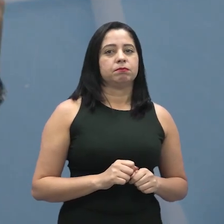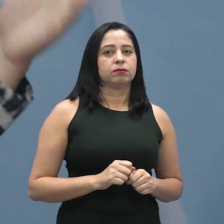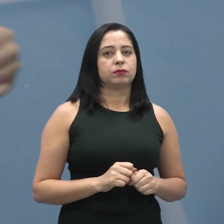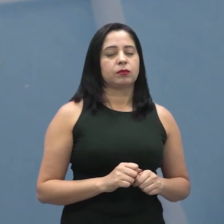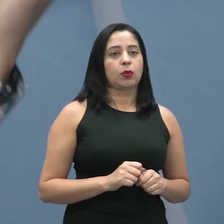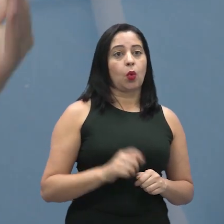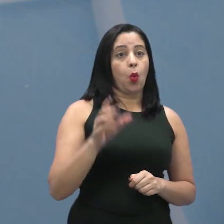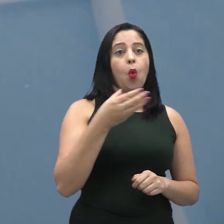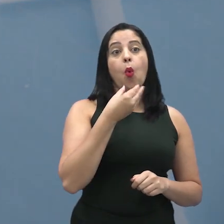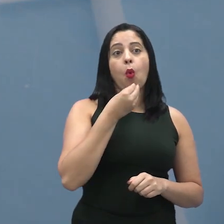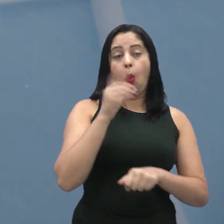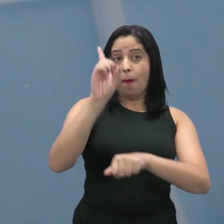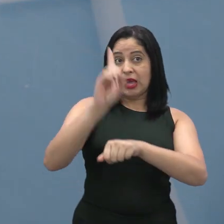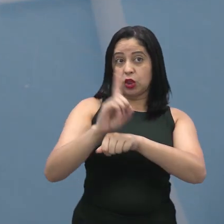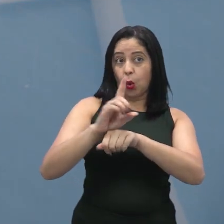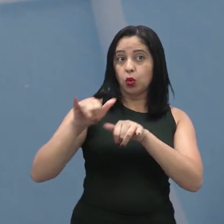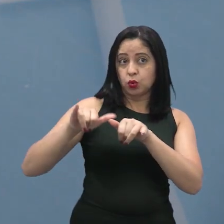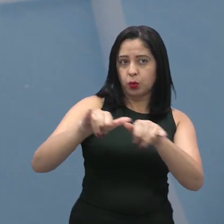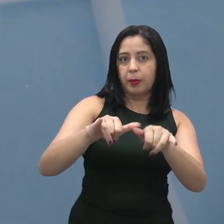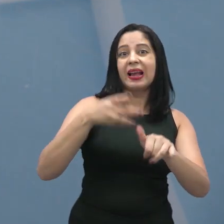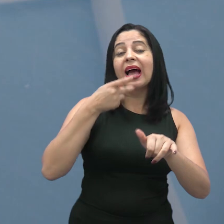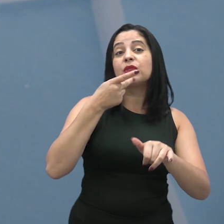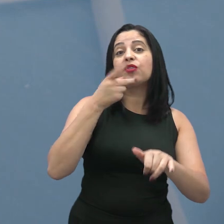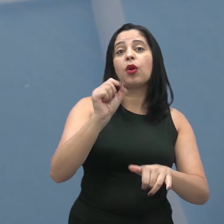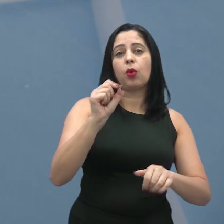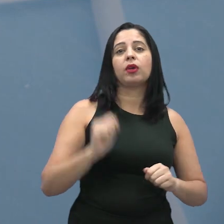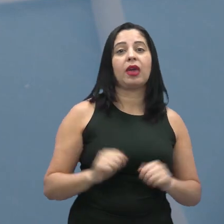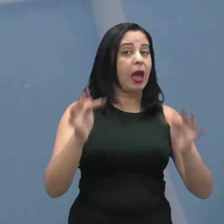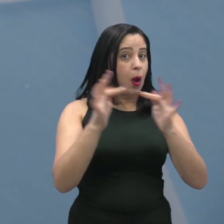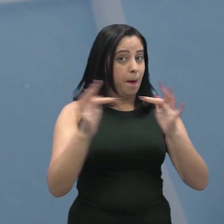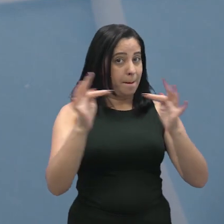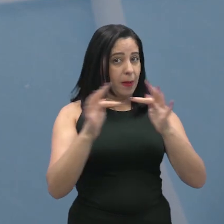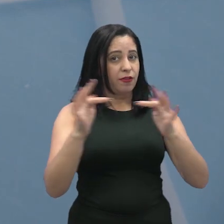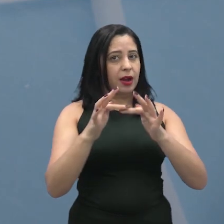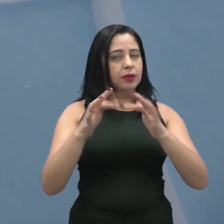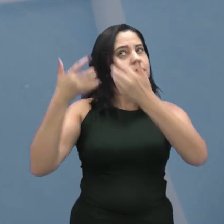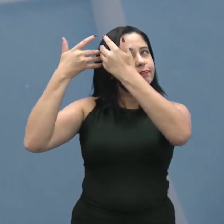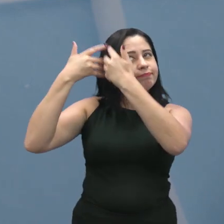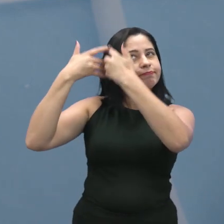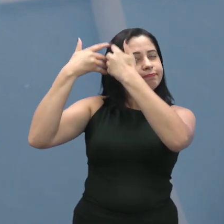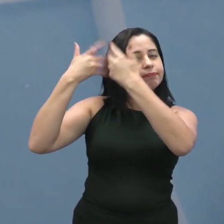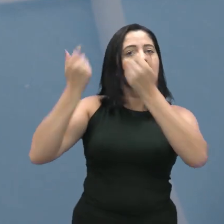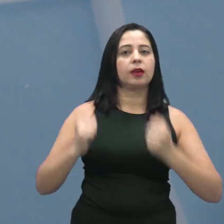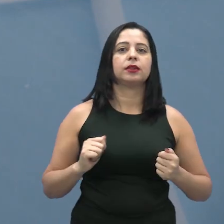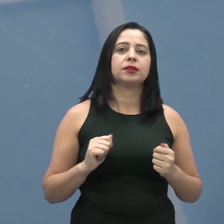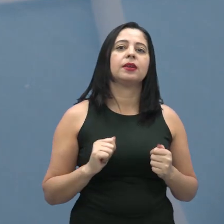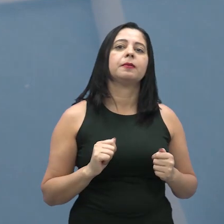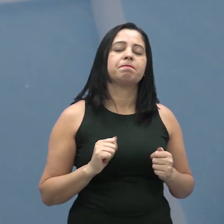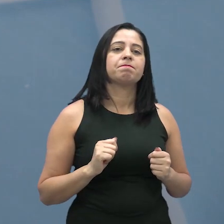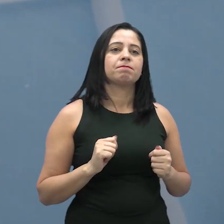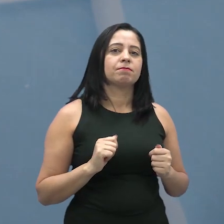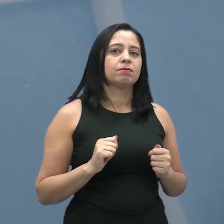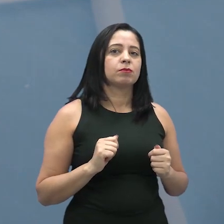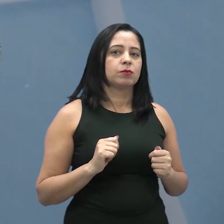grande empresário, dono de uma rede de supermercados, que é bastante forte, que também abre margem aí para diferentes interpretações, mas que ele